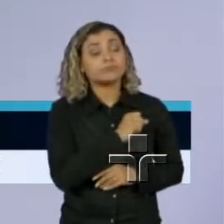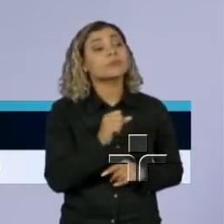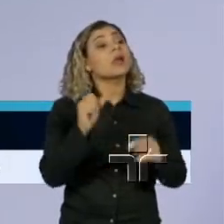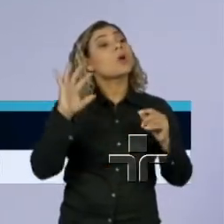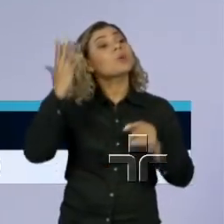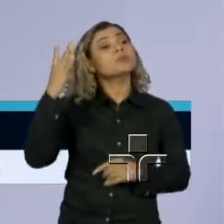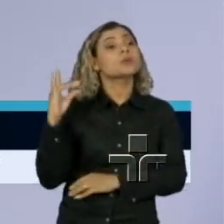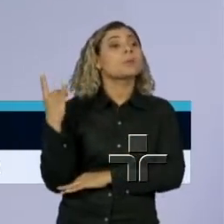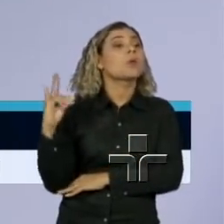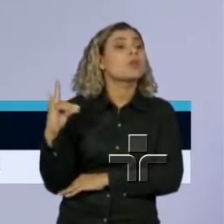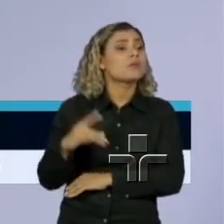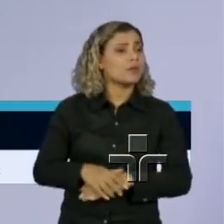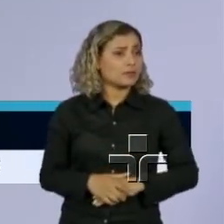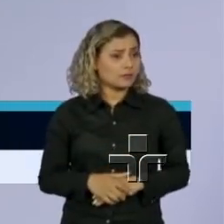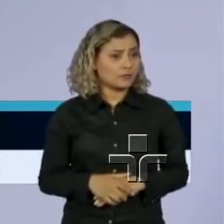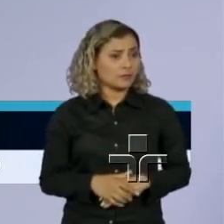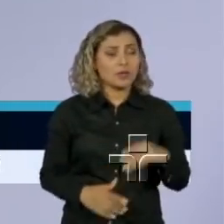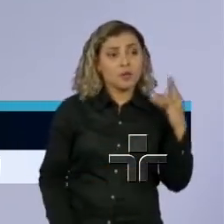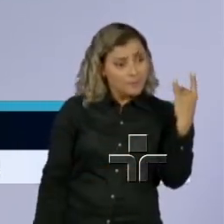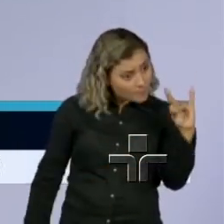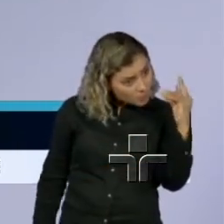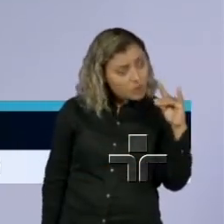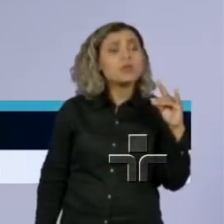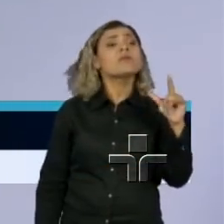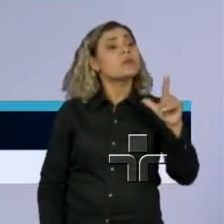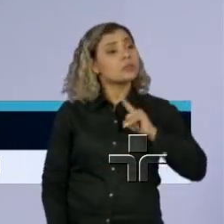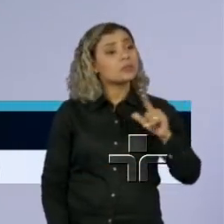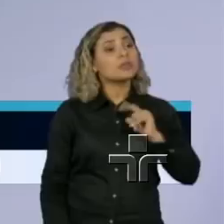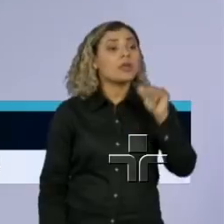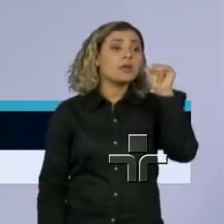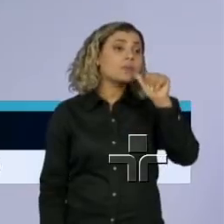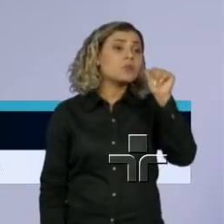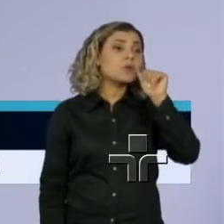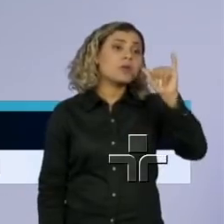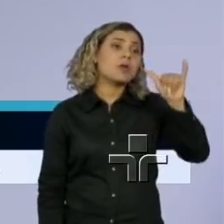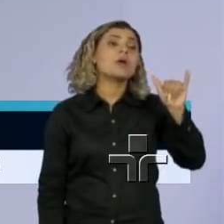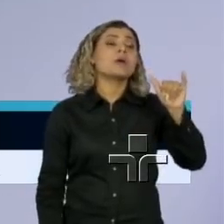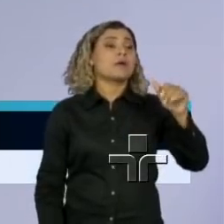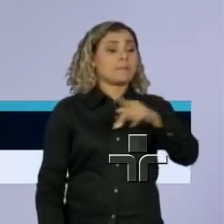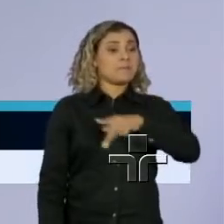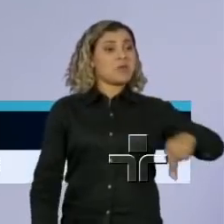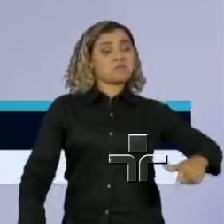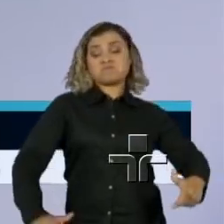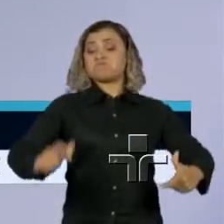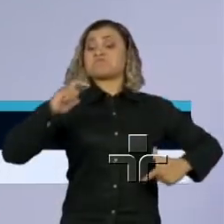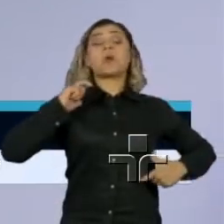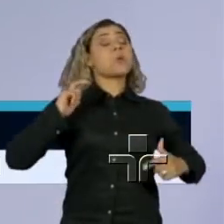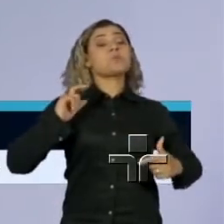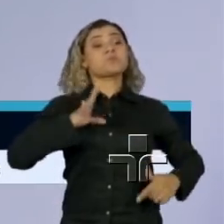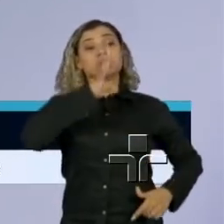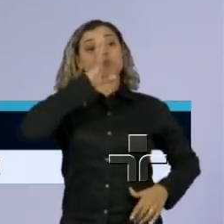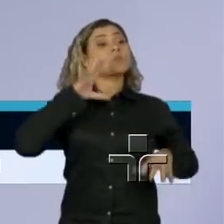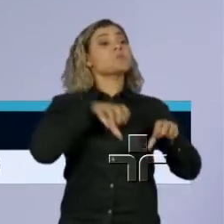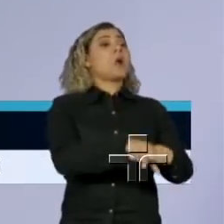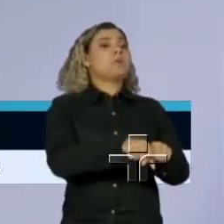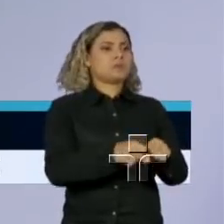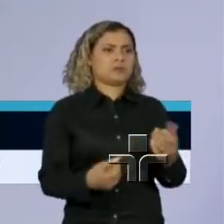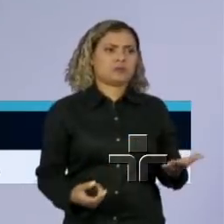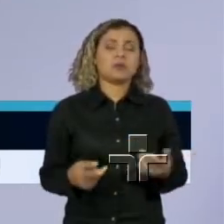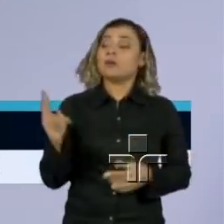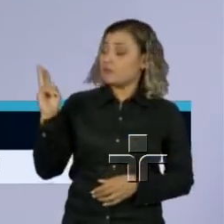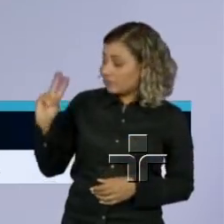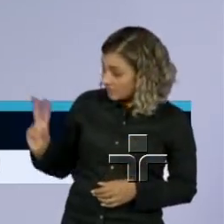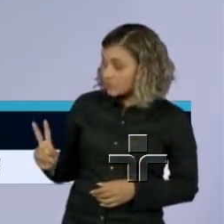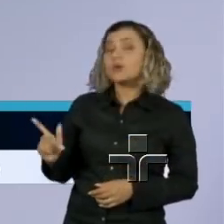Bolívia. Porque na Bolívia também tem uma autoproclamada presidente. E lá na Venezuela,